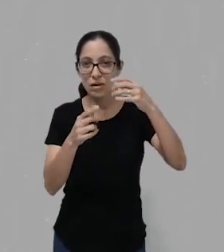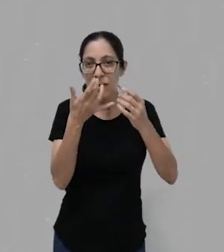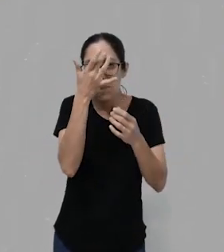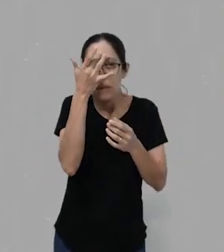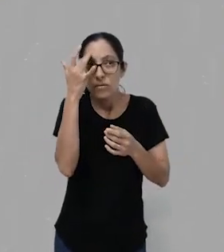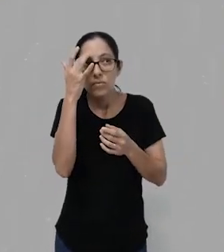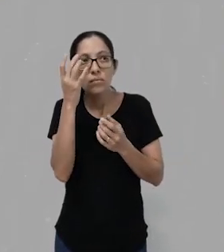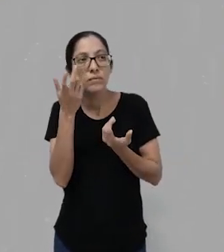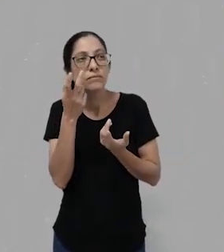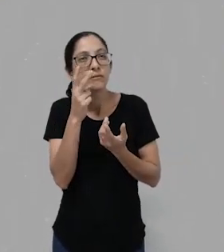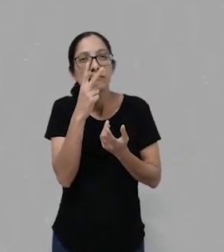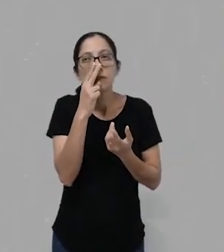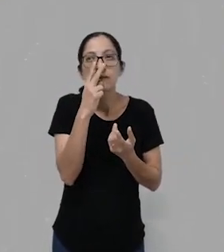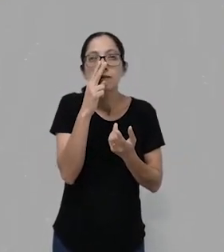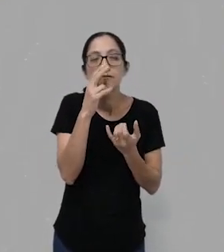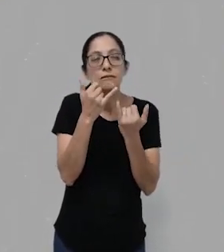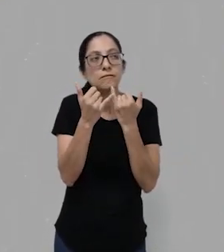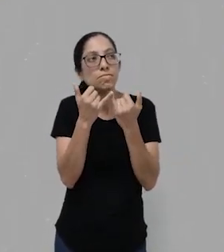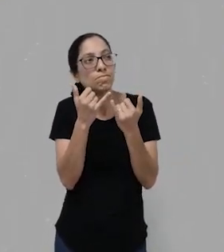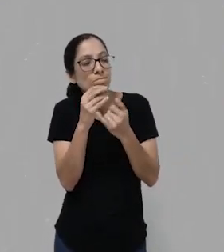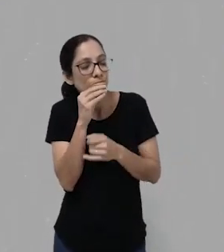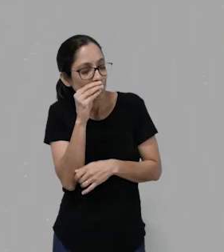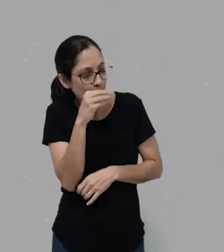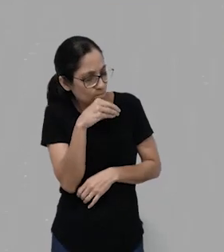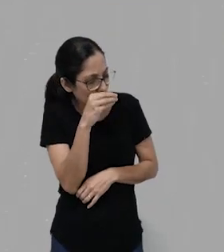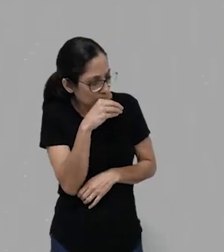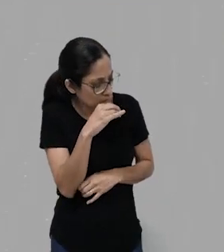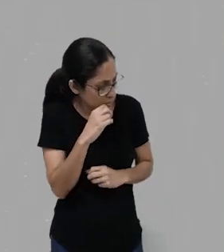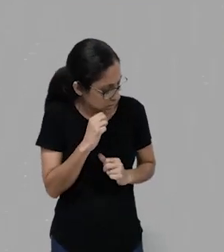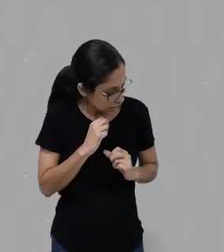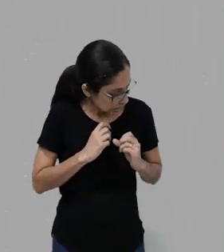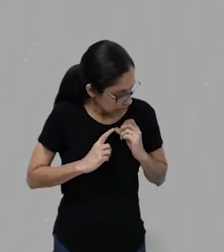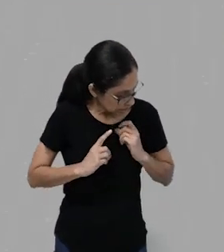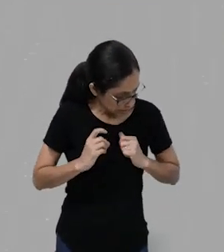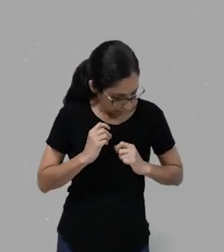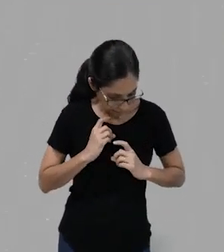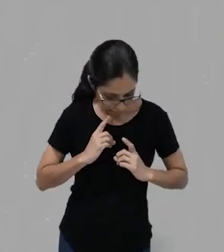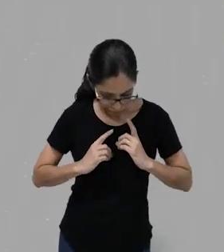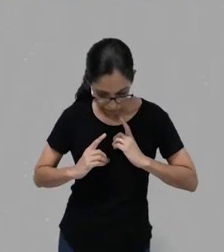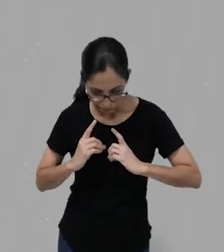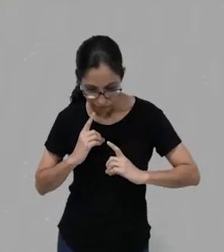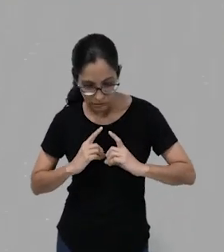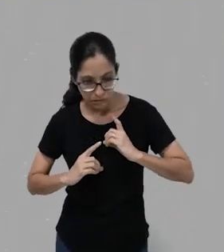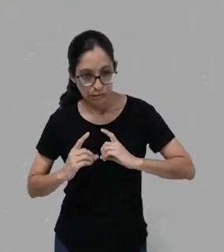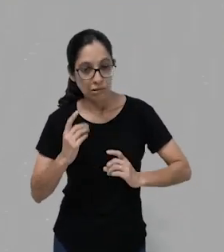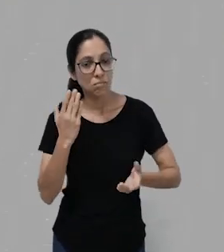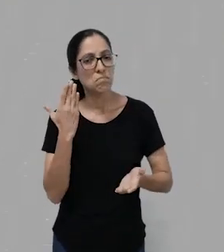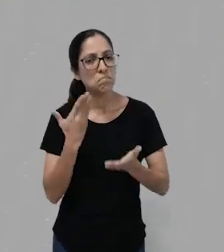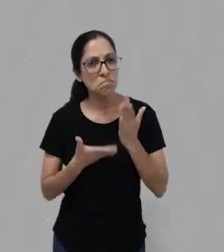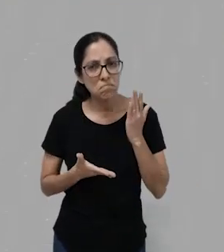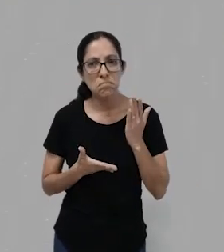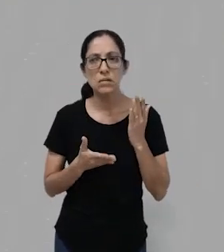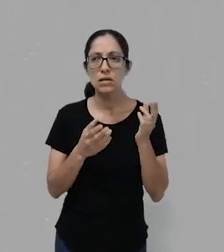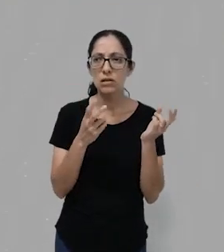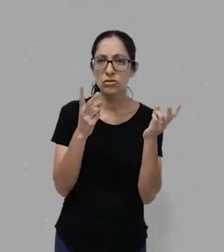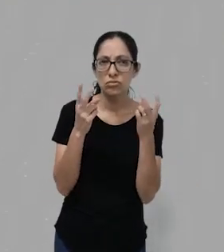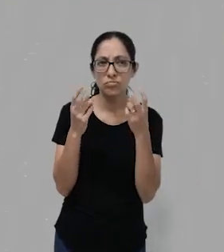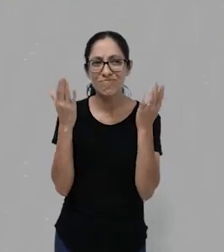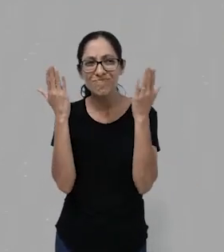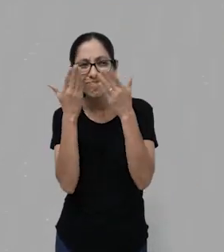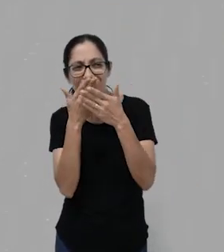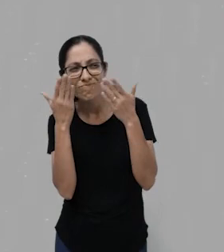letargia no indivíduo. Ele fica meio que para baixo, meio que depressivo. Ele perde muito do seu reflexo.